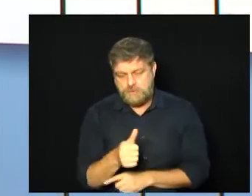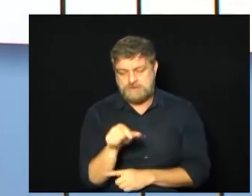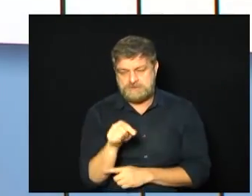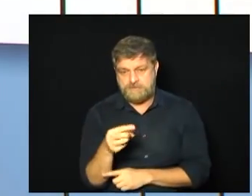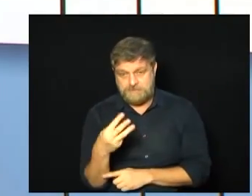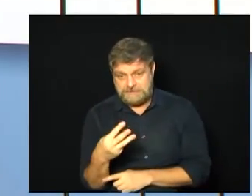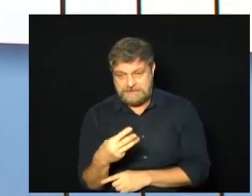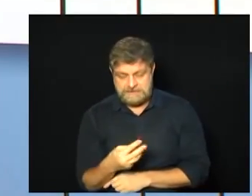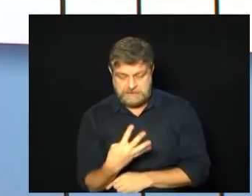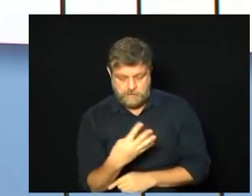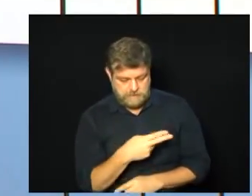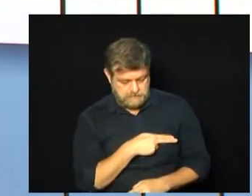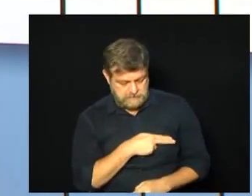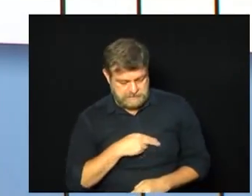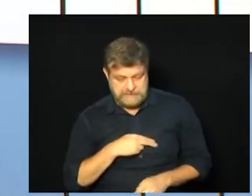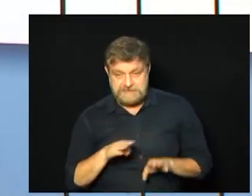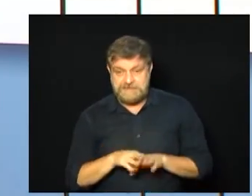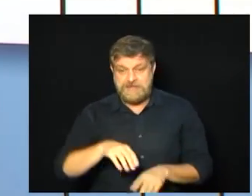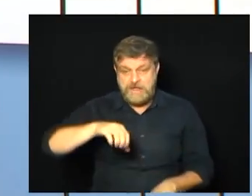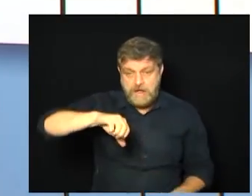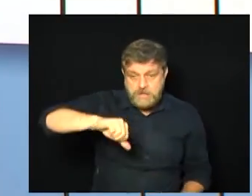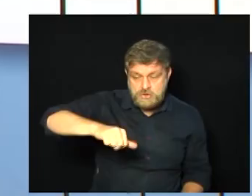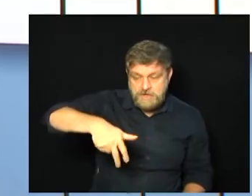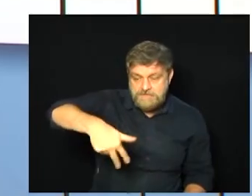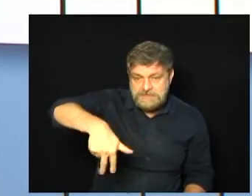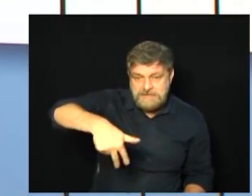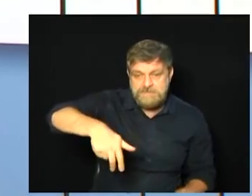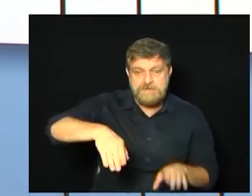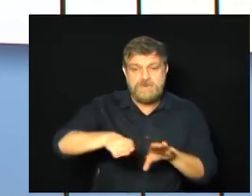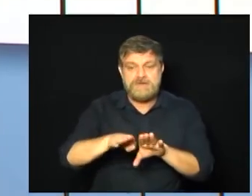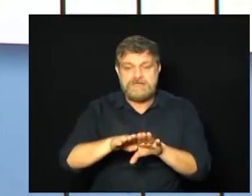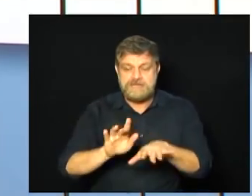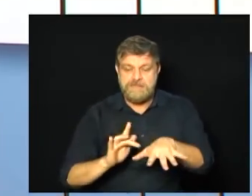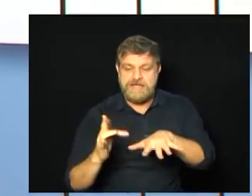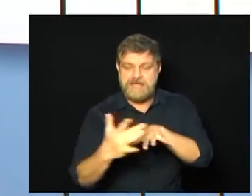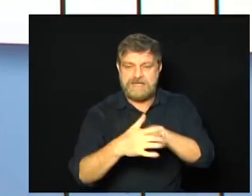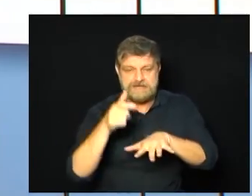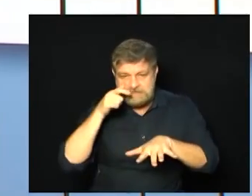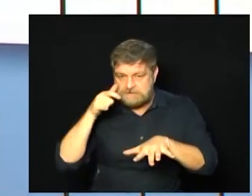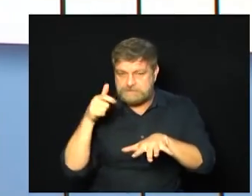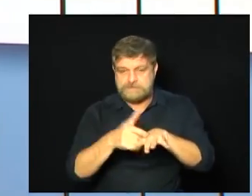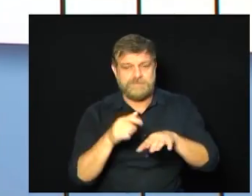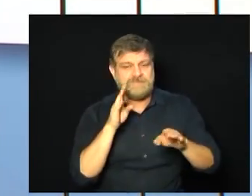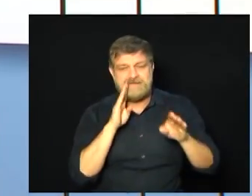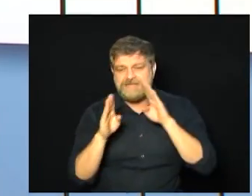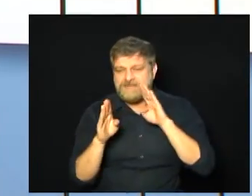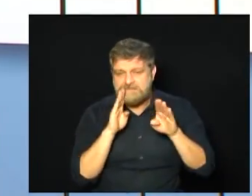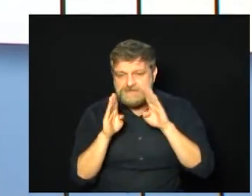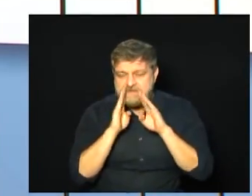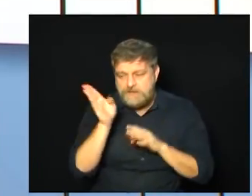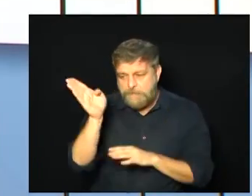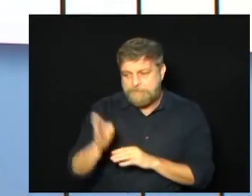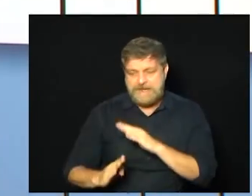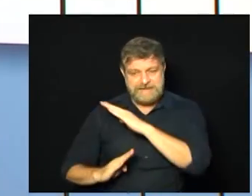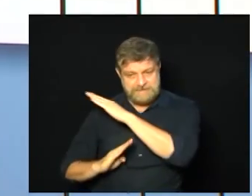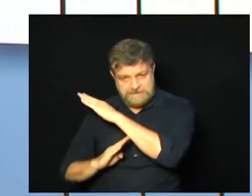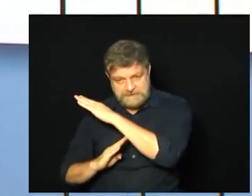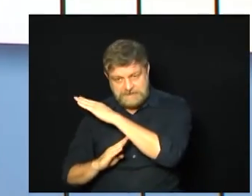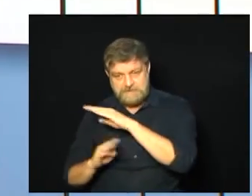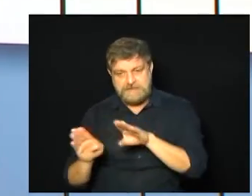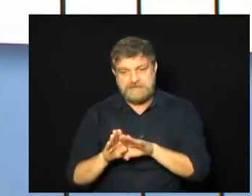11.3, 4 da NET, 9 da Vivo Fibra, também nas redes sociais, facebook.com/TV Câmara Campinas,